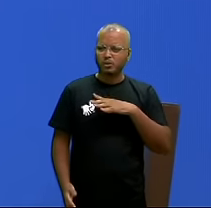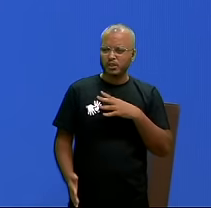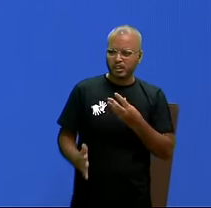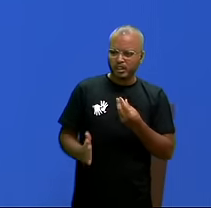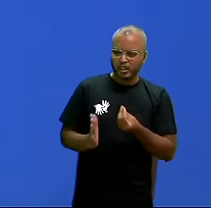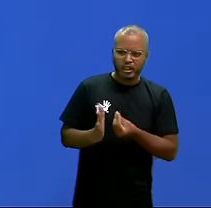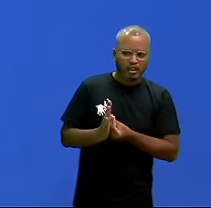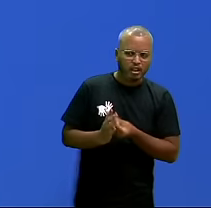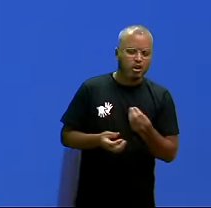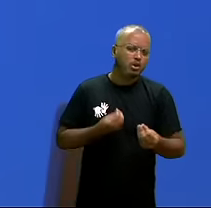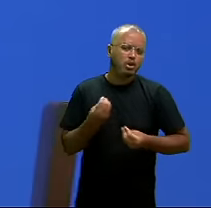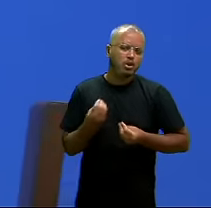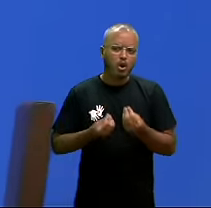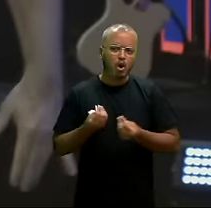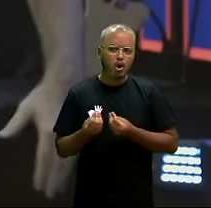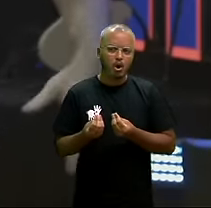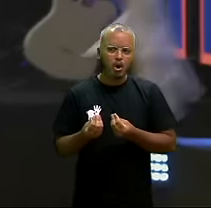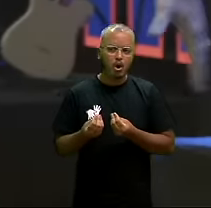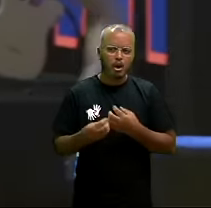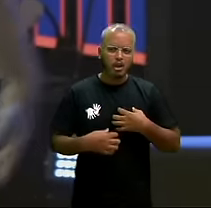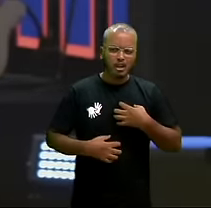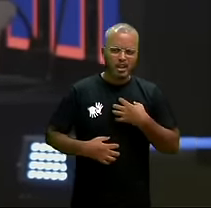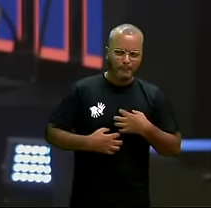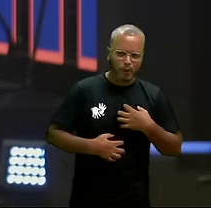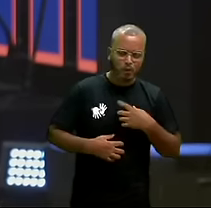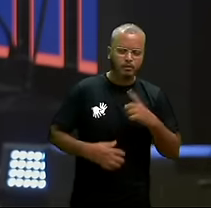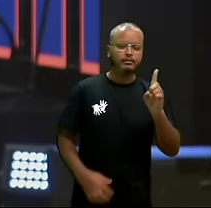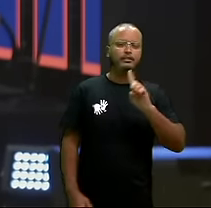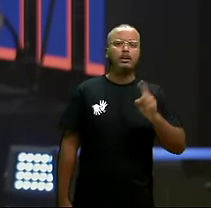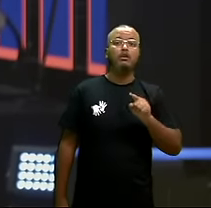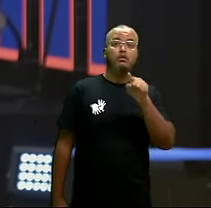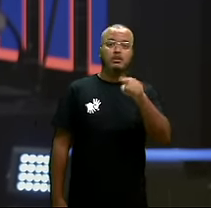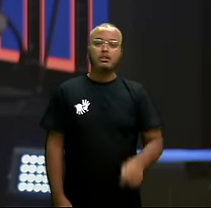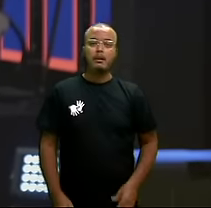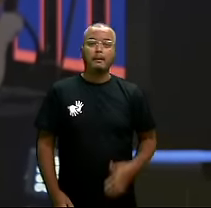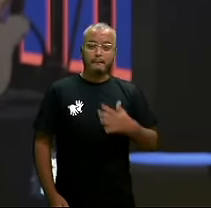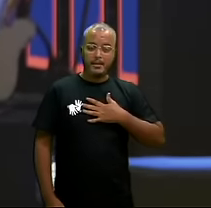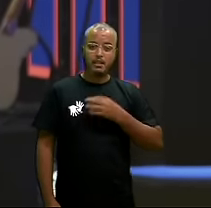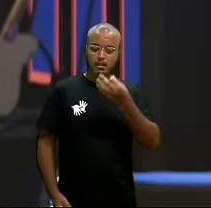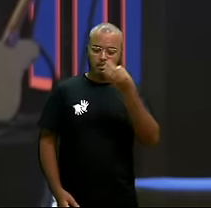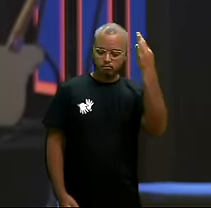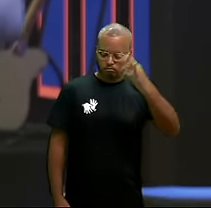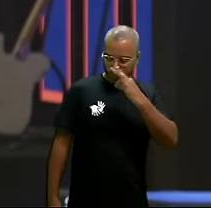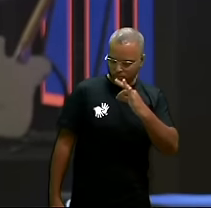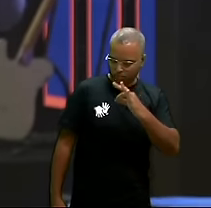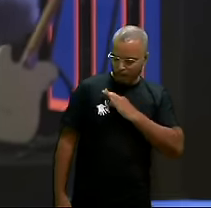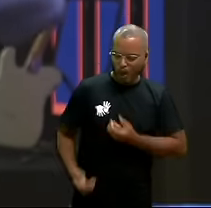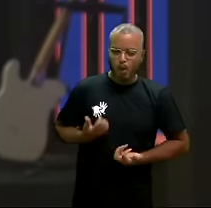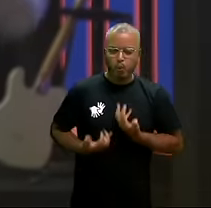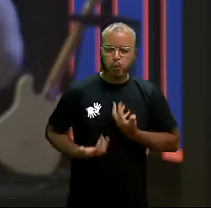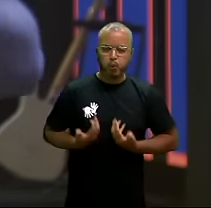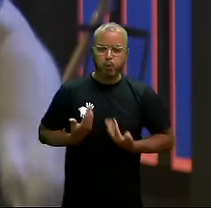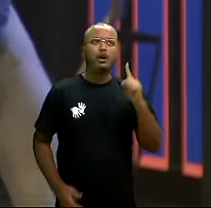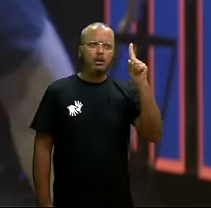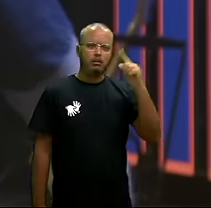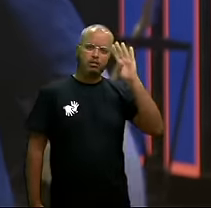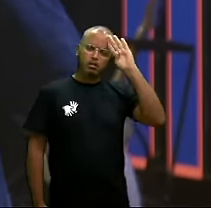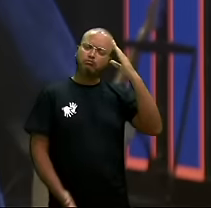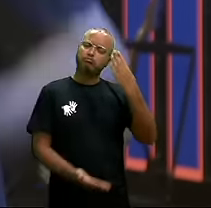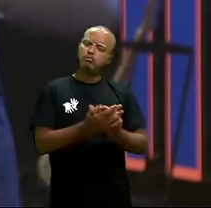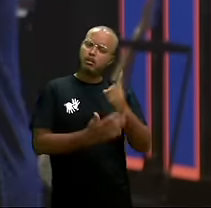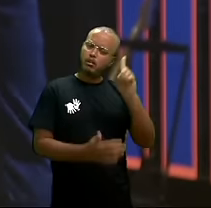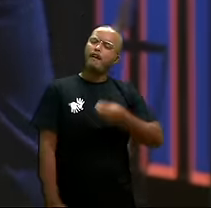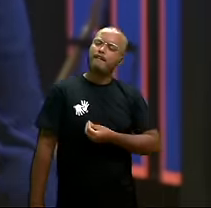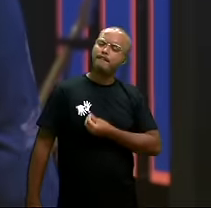amigo. Tu que é um museu ambulante, tu que é uma geladeira. A minha igreja é uma igreja viva. Eu creio num Deus vivo. O meu Deus está